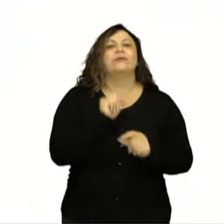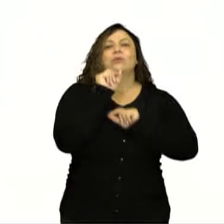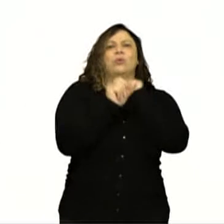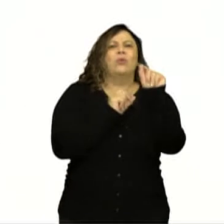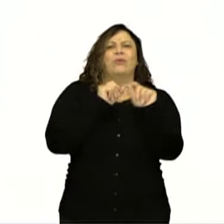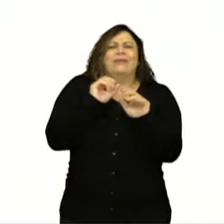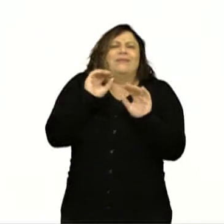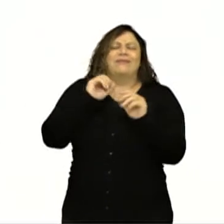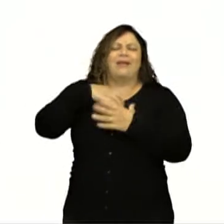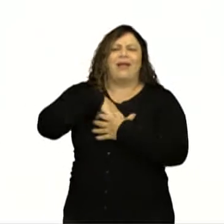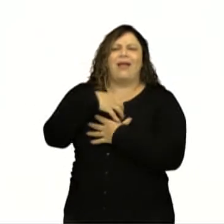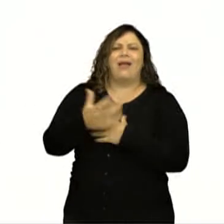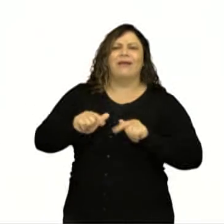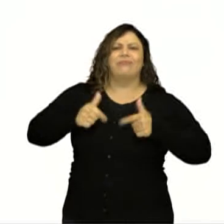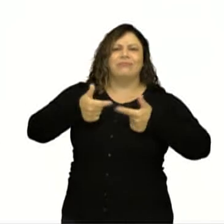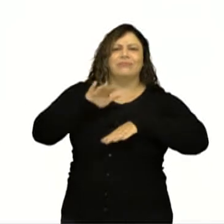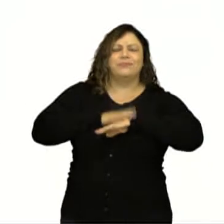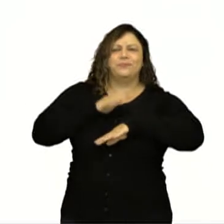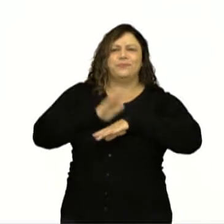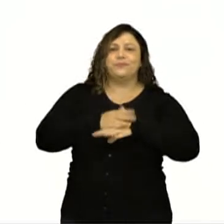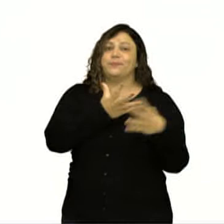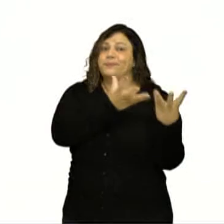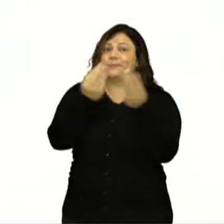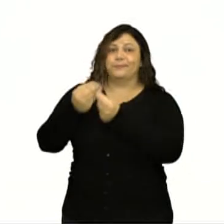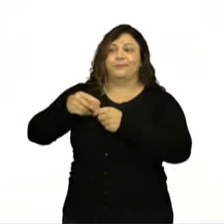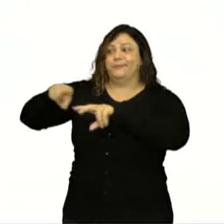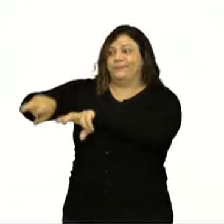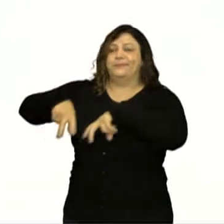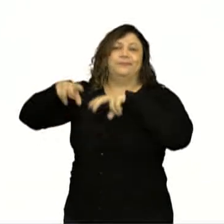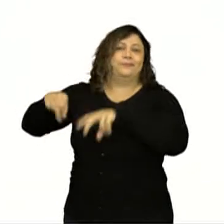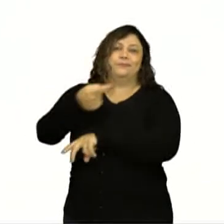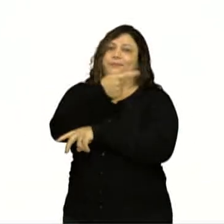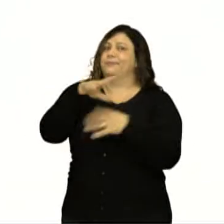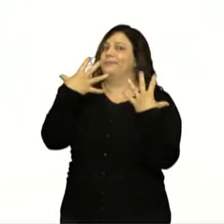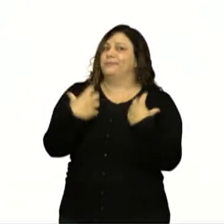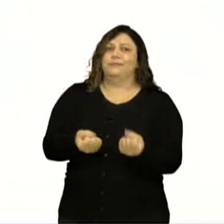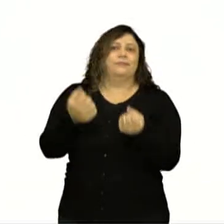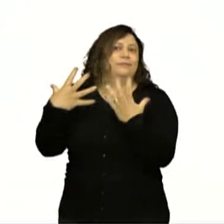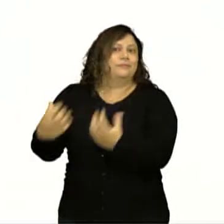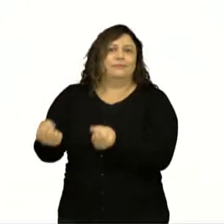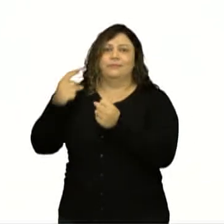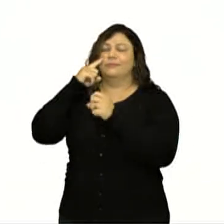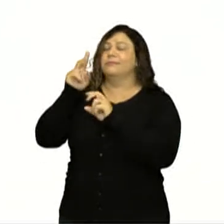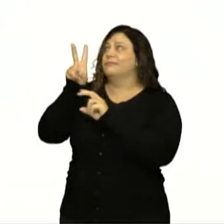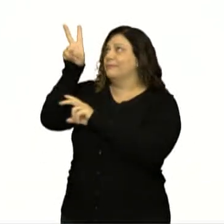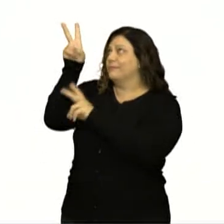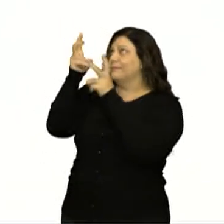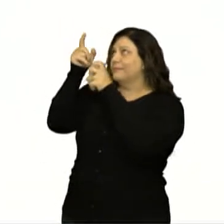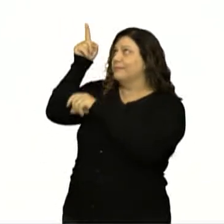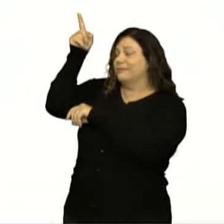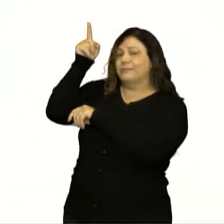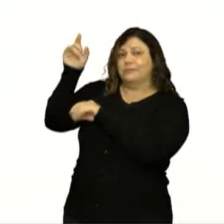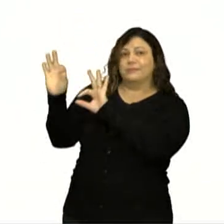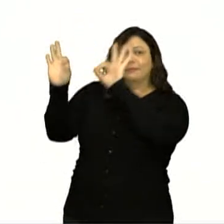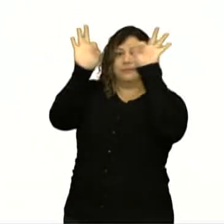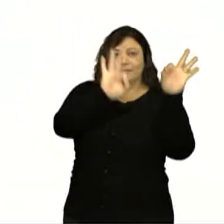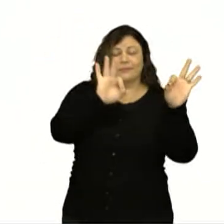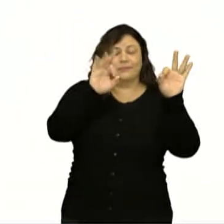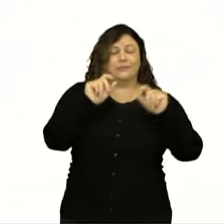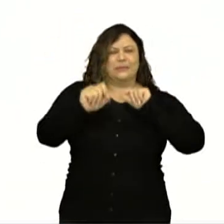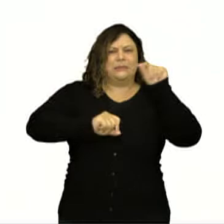reação, muitos camponeses não aceitaram essas medidas. E essa imagem na sua tela, inclusive, mostra uma cena aí de